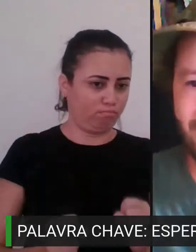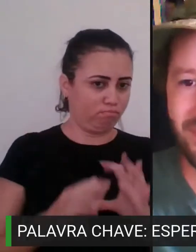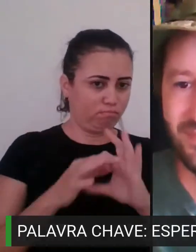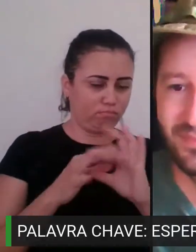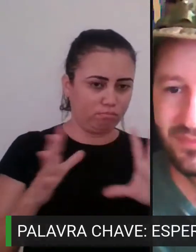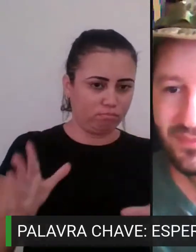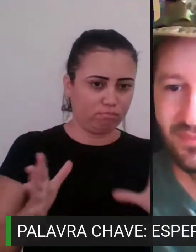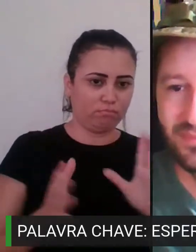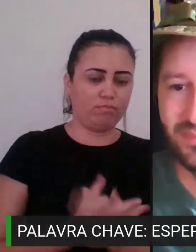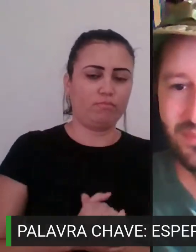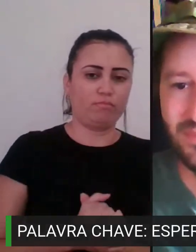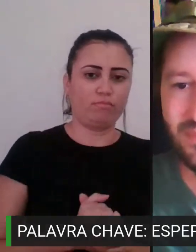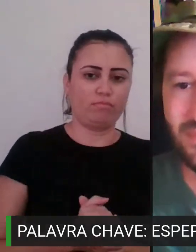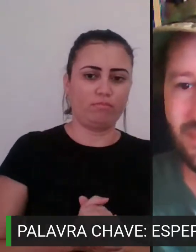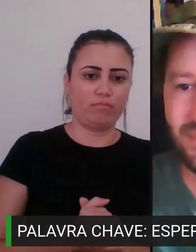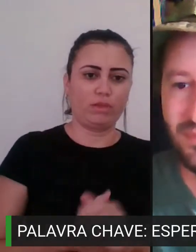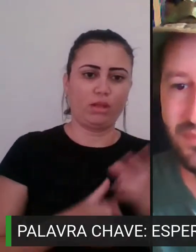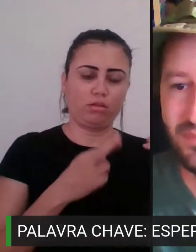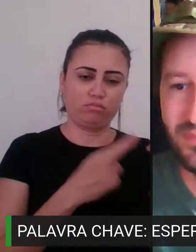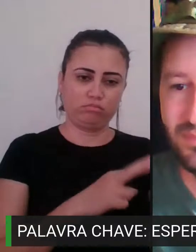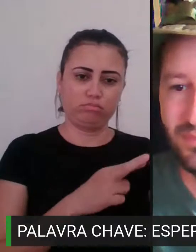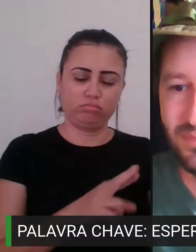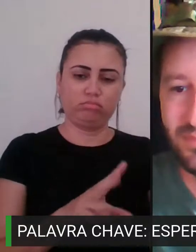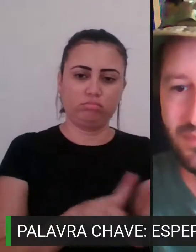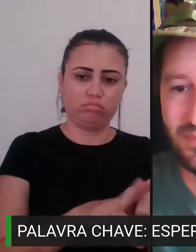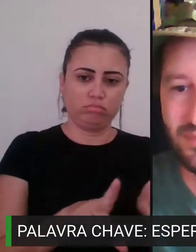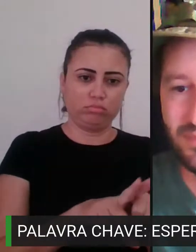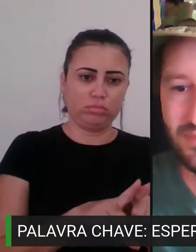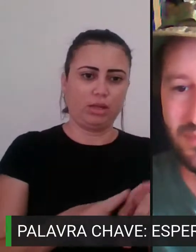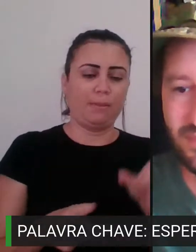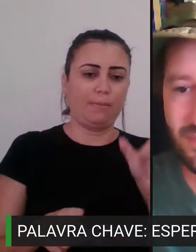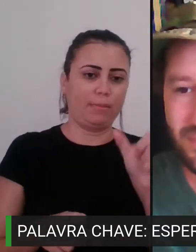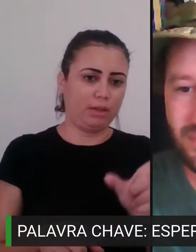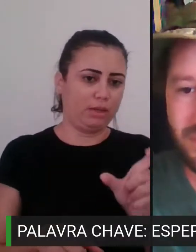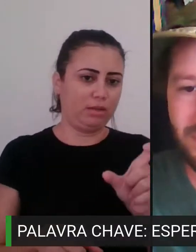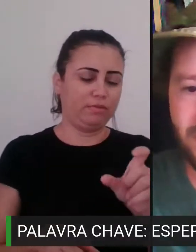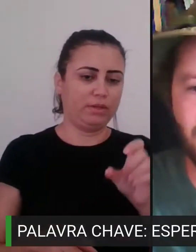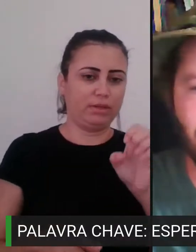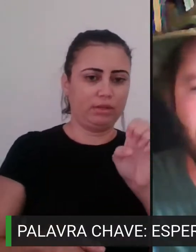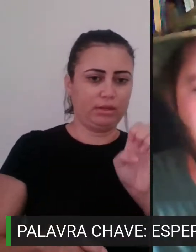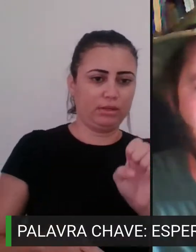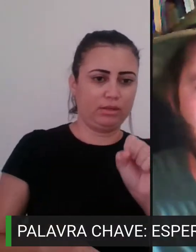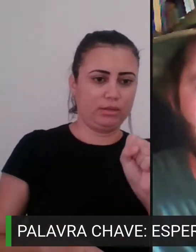a lista de presença já foi inserida também.